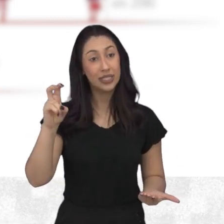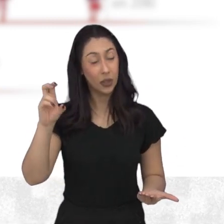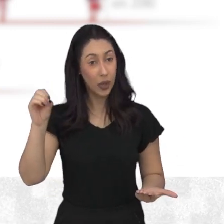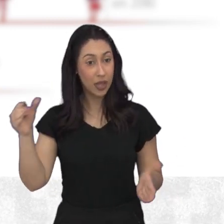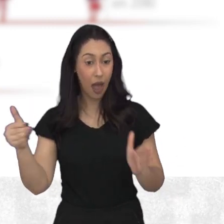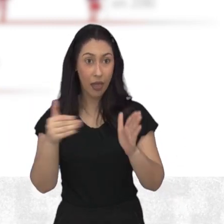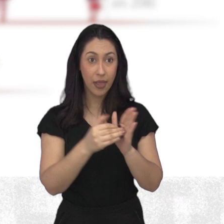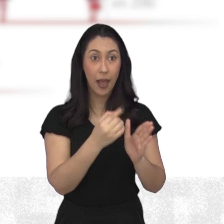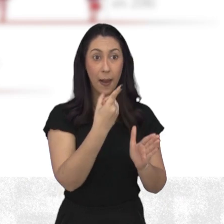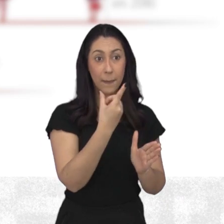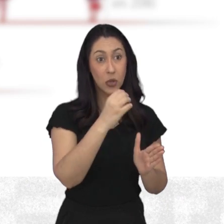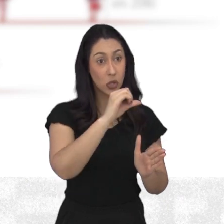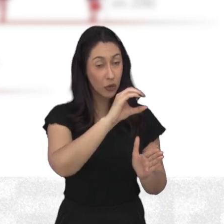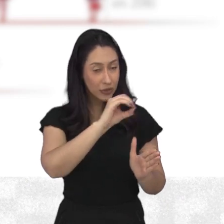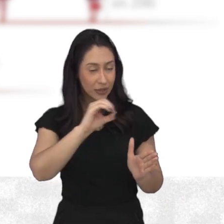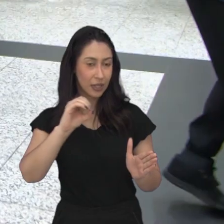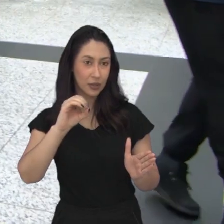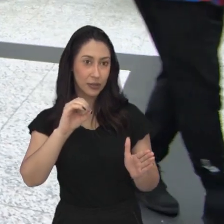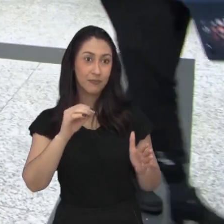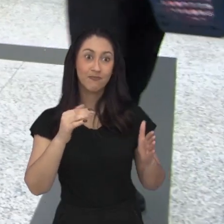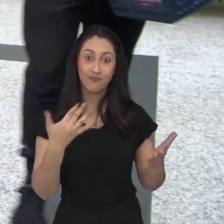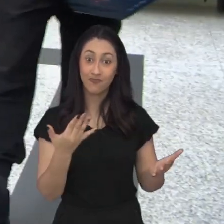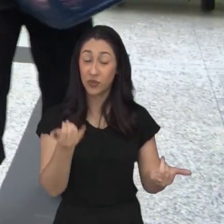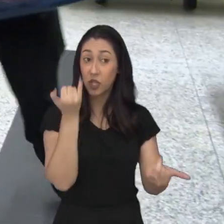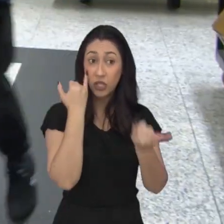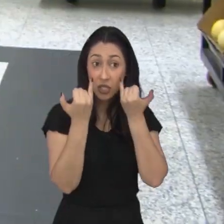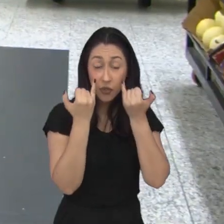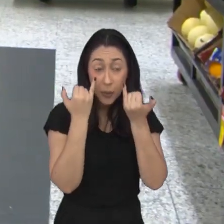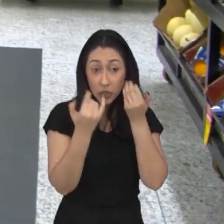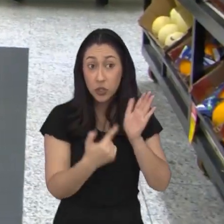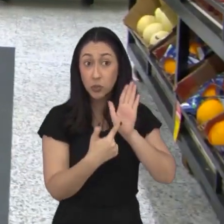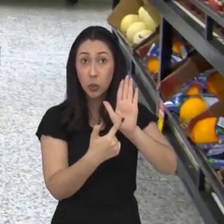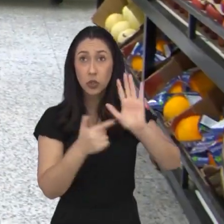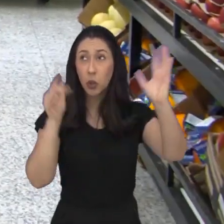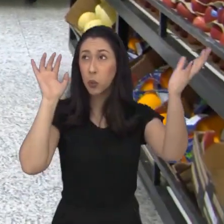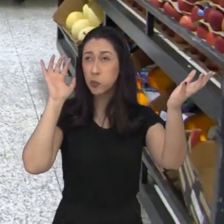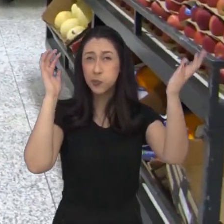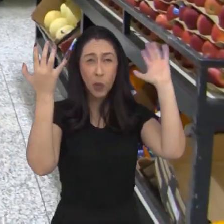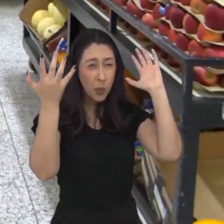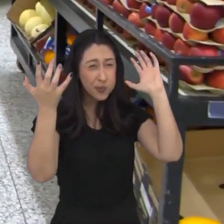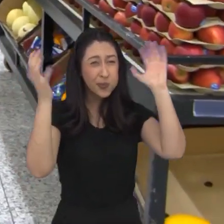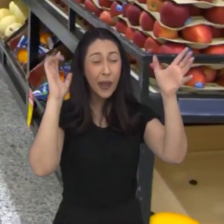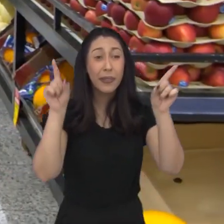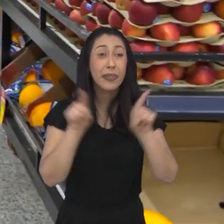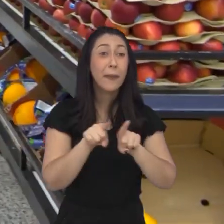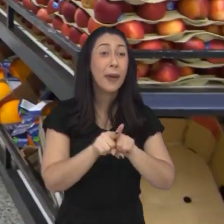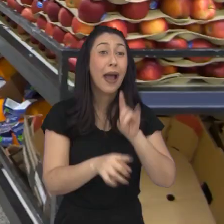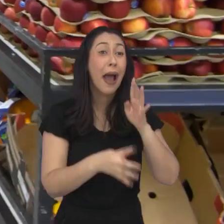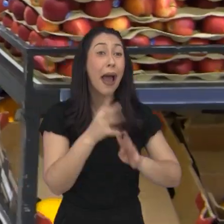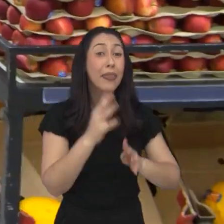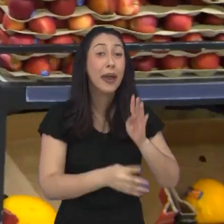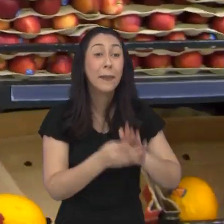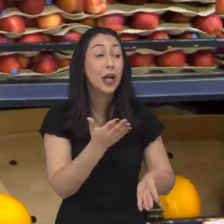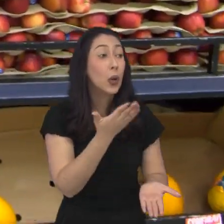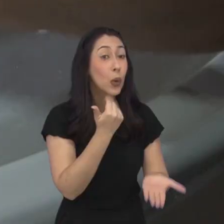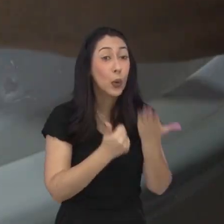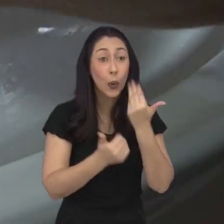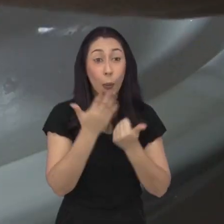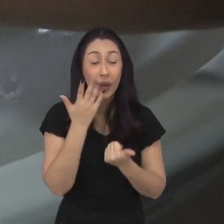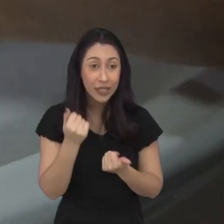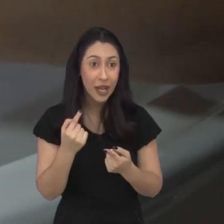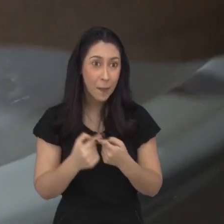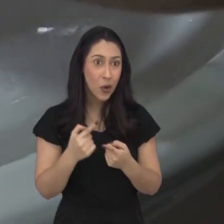e 1900. Os dados mostram ainda que a mudança do clima já afeta a segurança alimentar